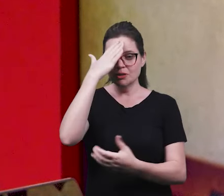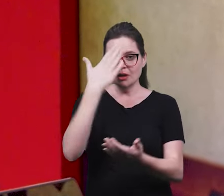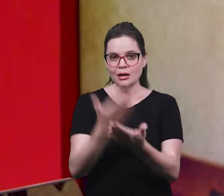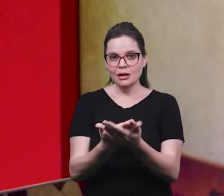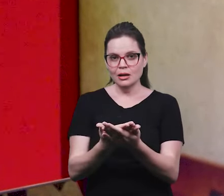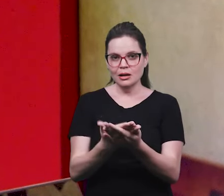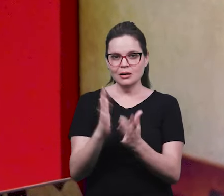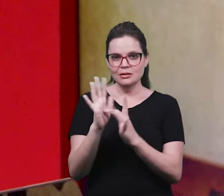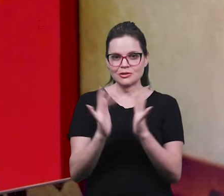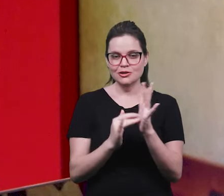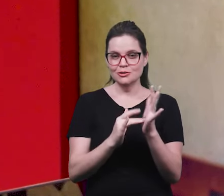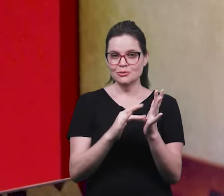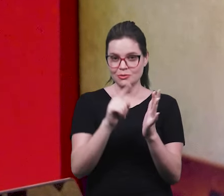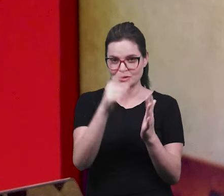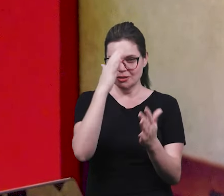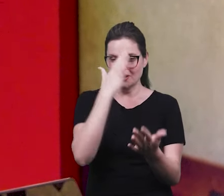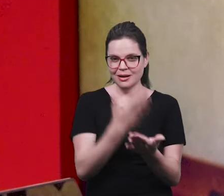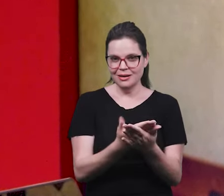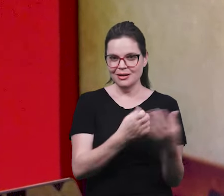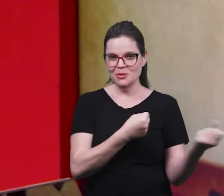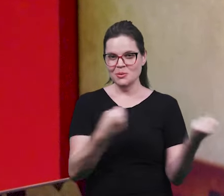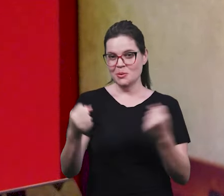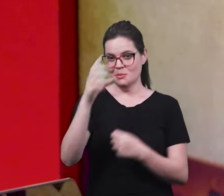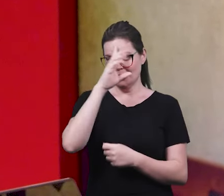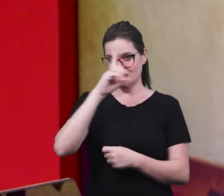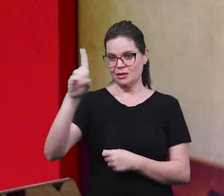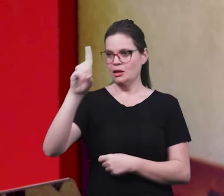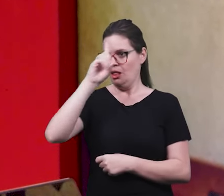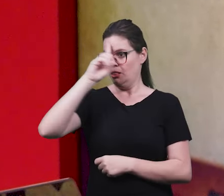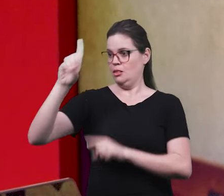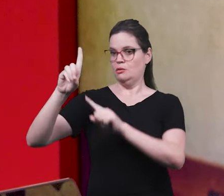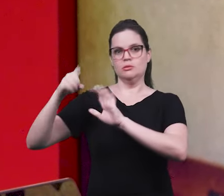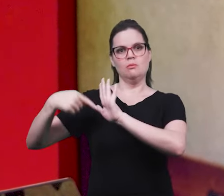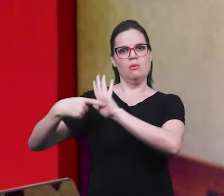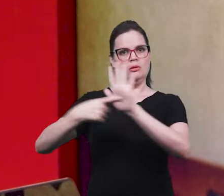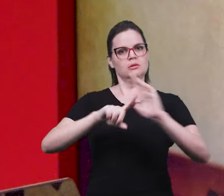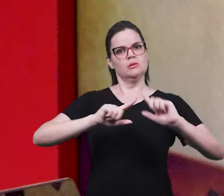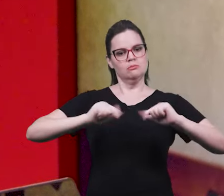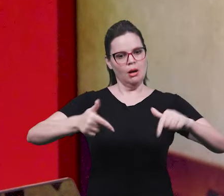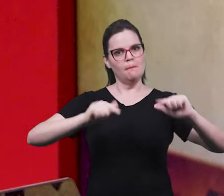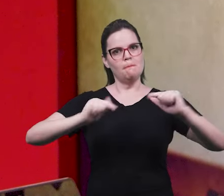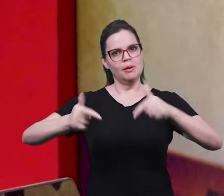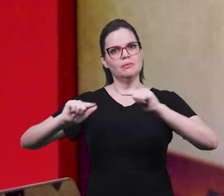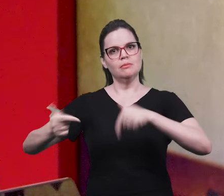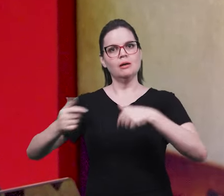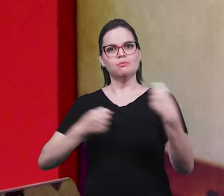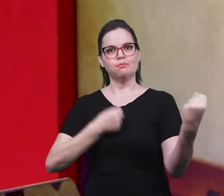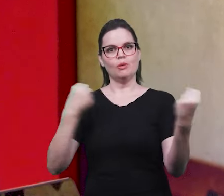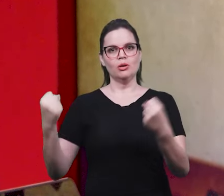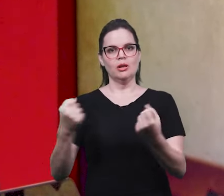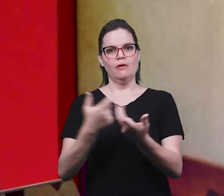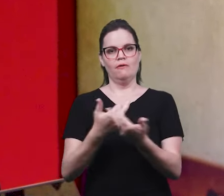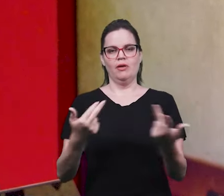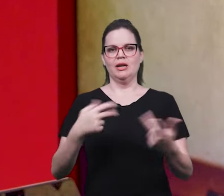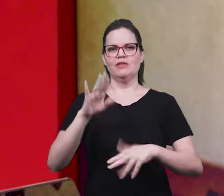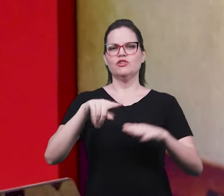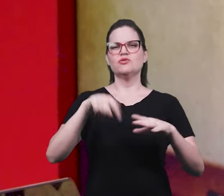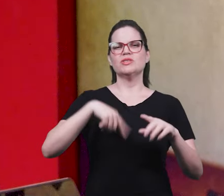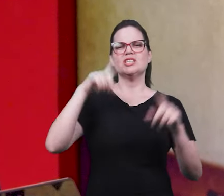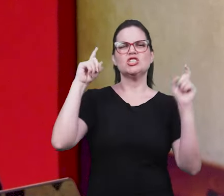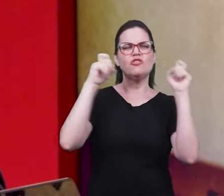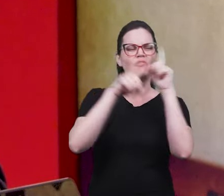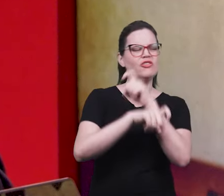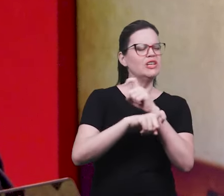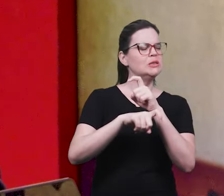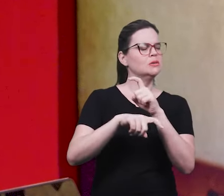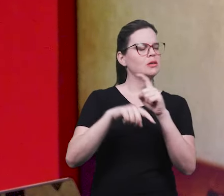aquele que crê em Jesus, crê no poder de Deus, Deus manifesta o poder dele em muitos momentos da sua vida. Você está passando um momento difícil, daqui a pouco acontece